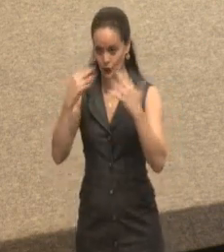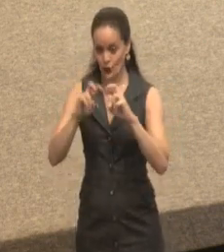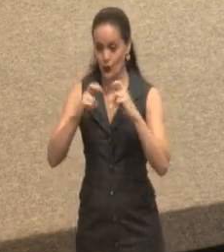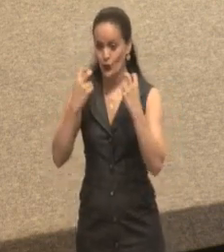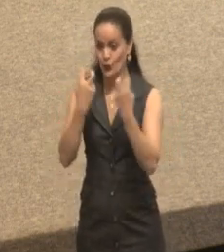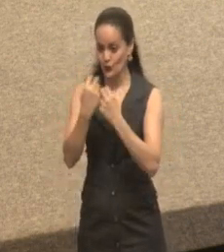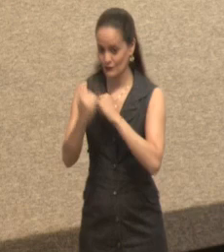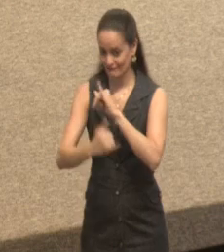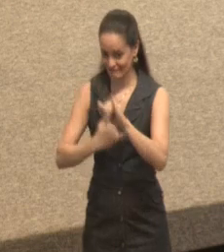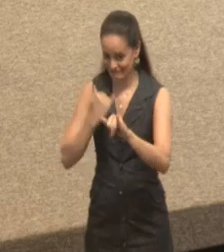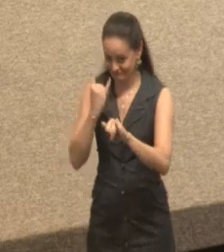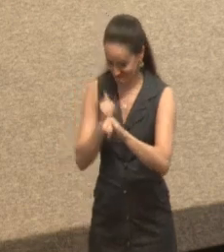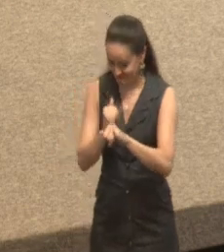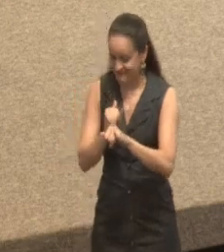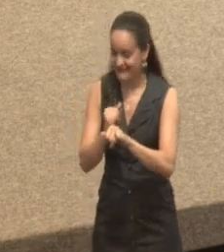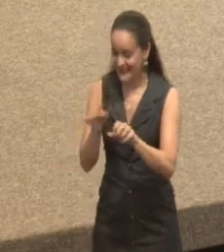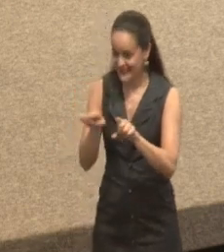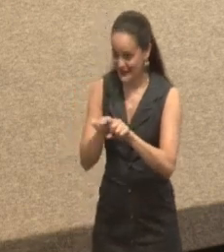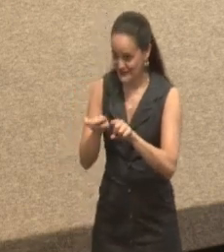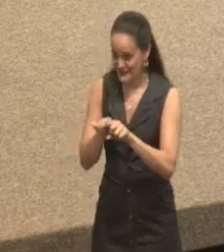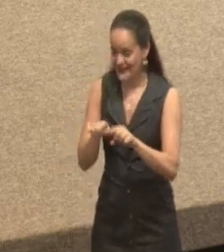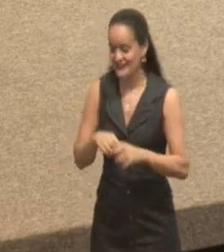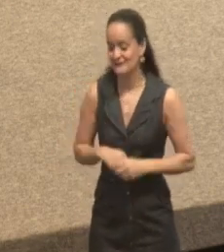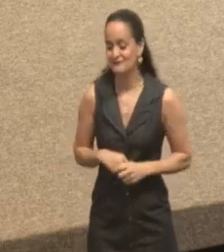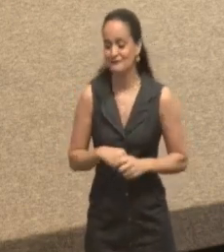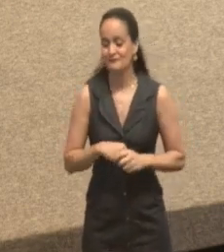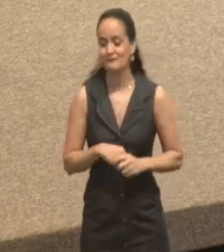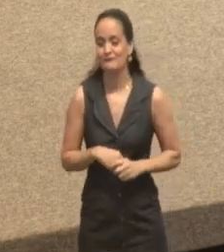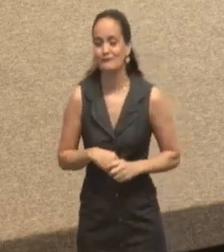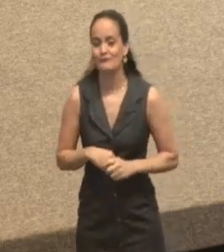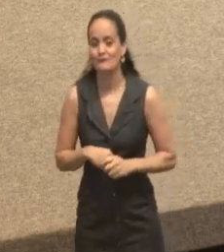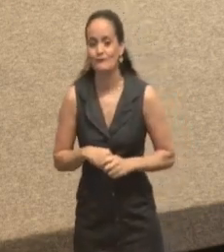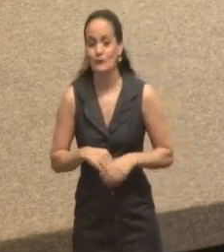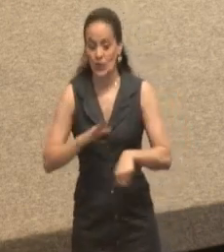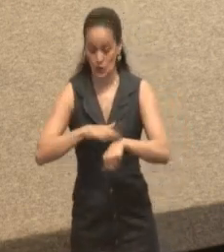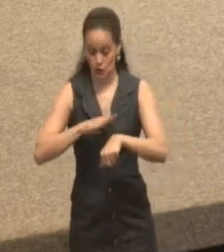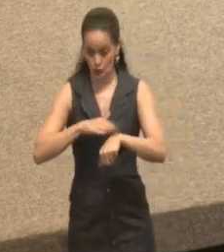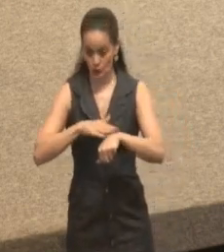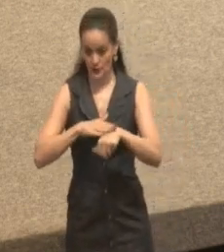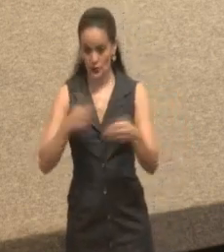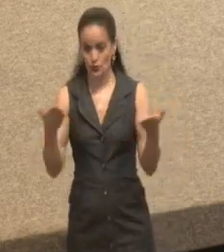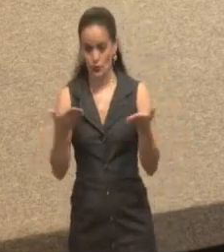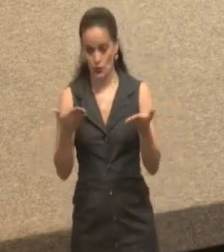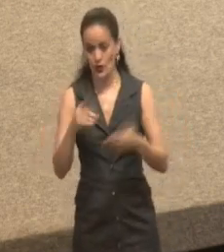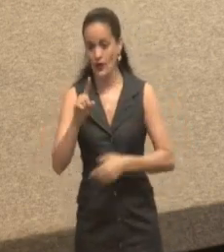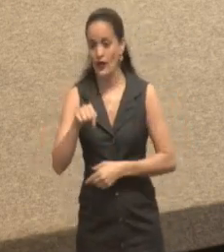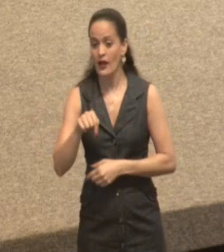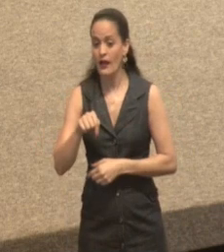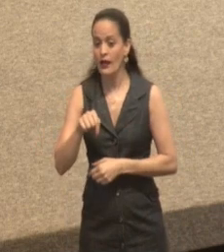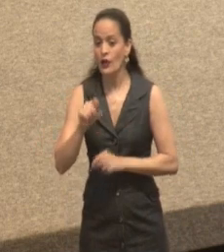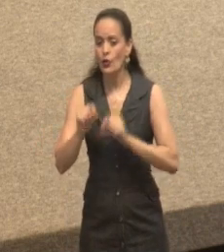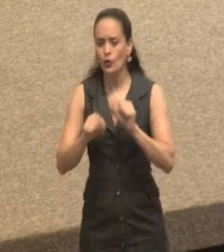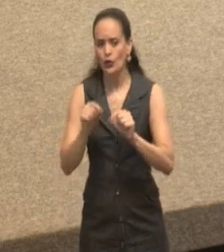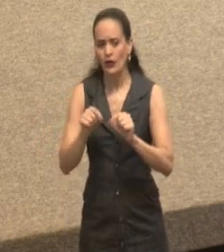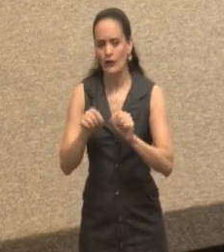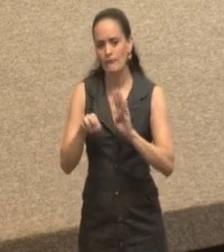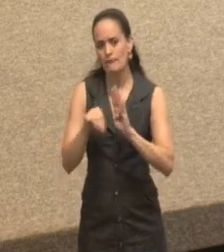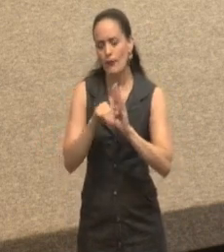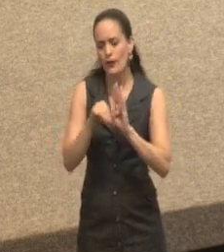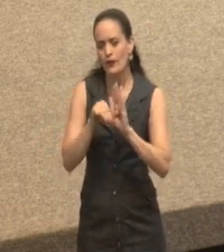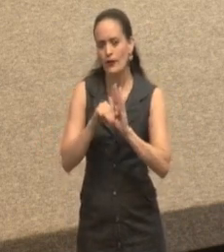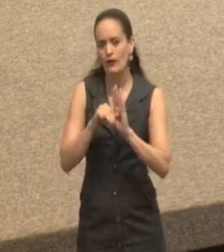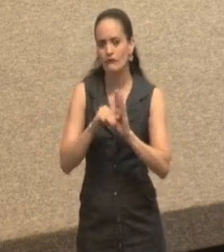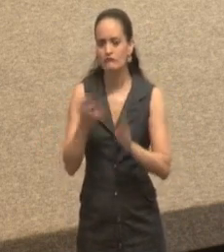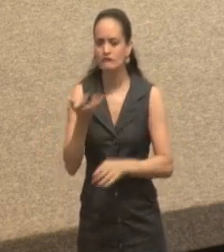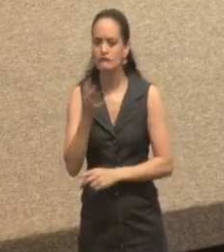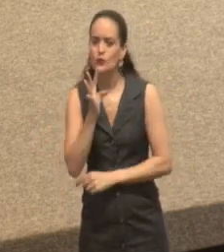que junta-se a nós neste culto de louvor a Deus. Este momento é um momento que a Igreja Memorial reserva